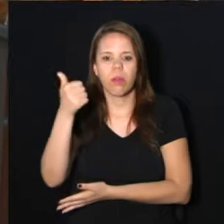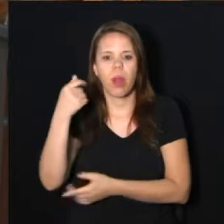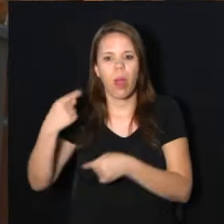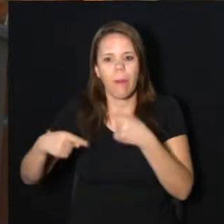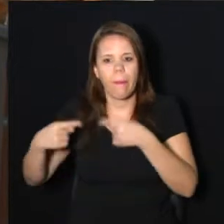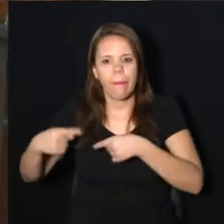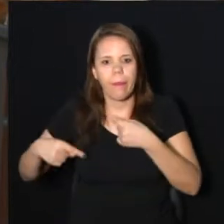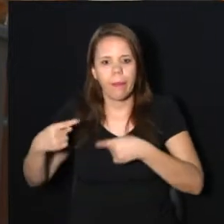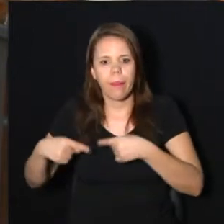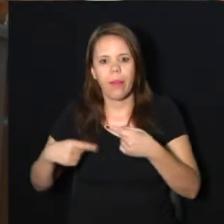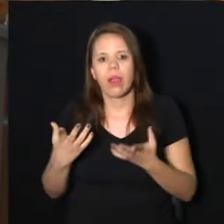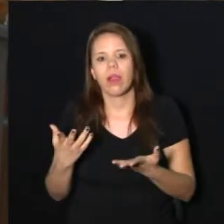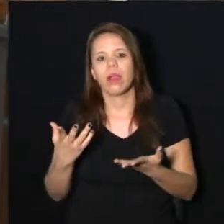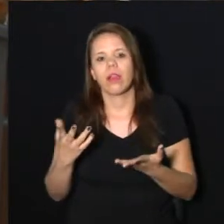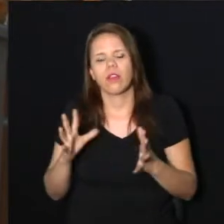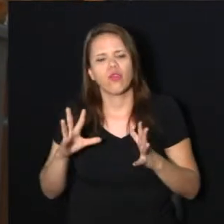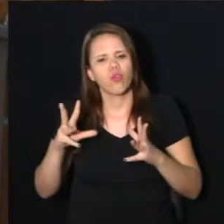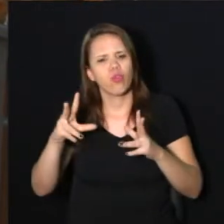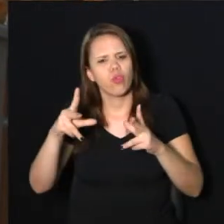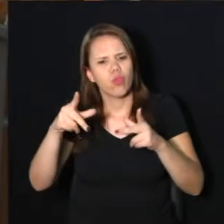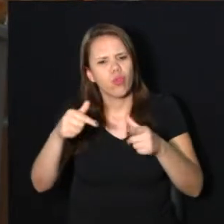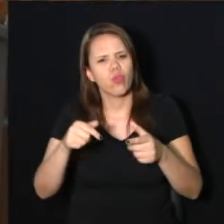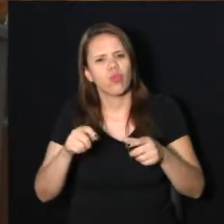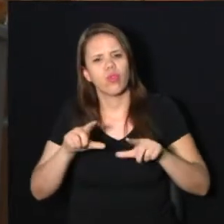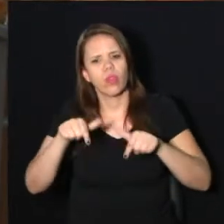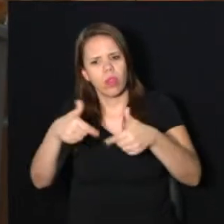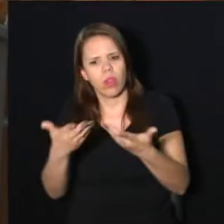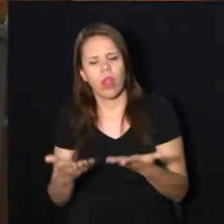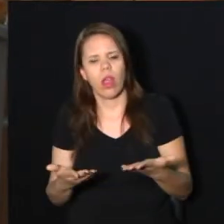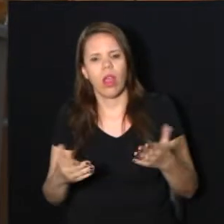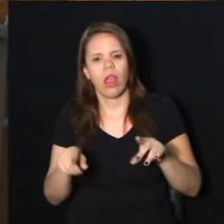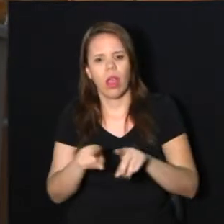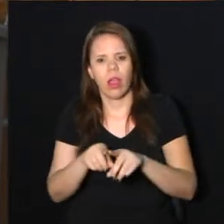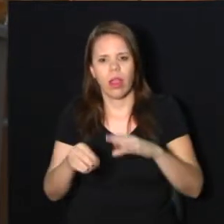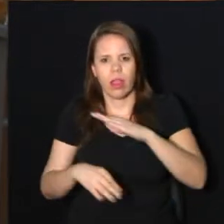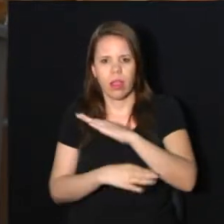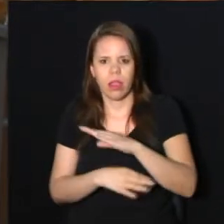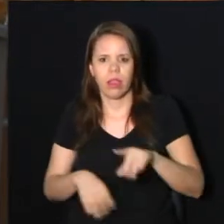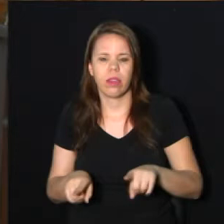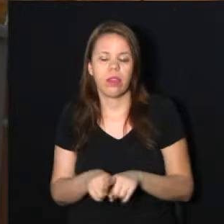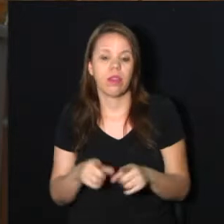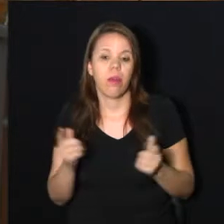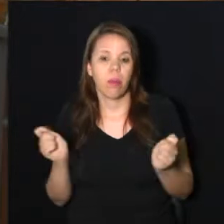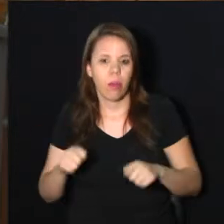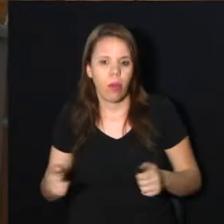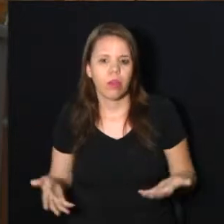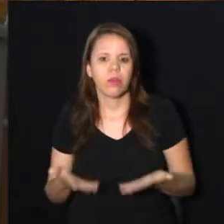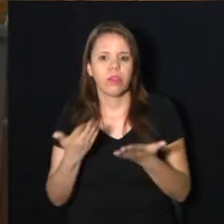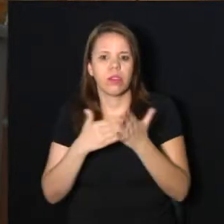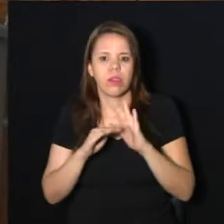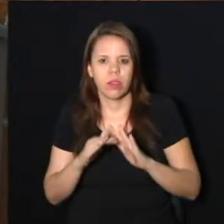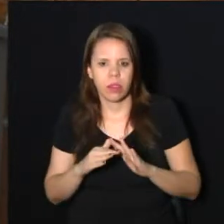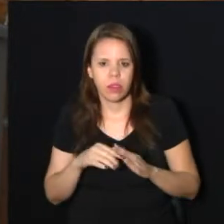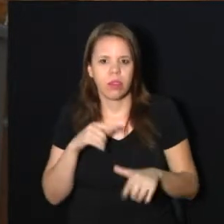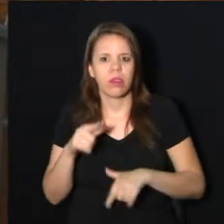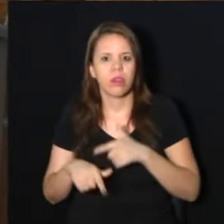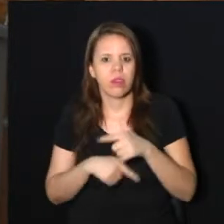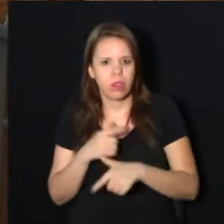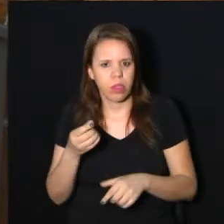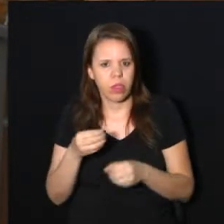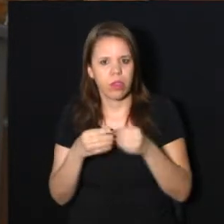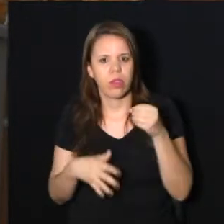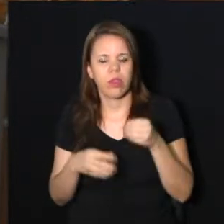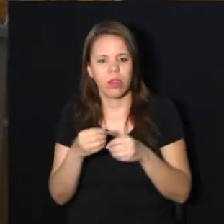política e os instrumentos de participação no poder legislativo e ainda possibilitar que as escolas trabalhem